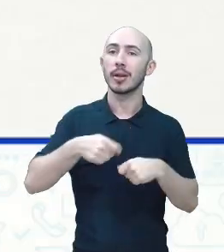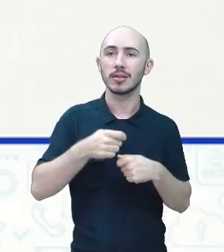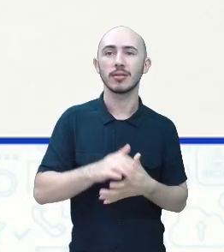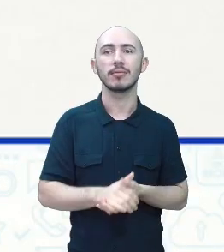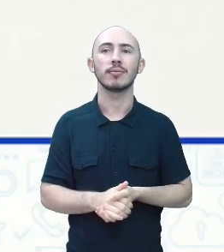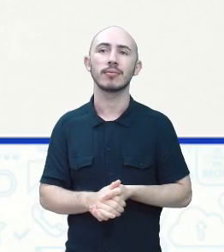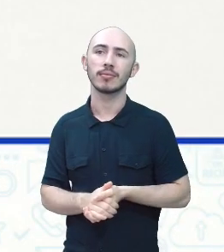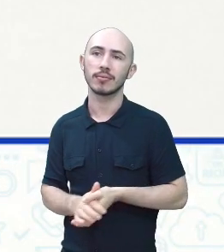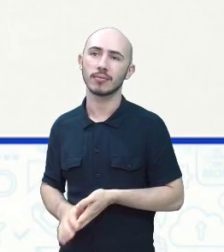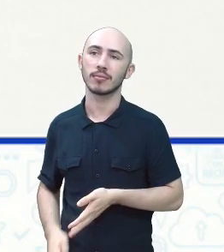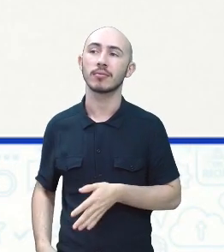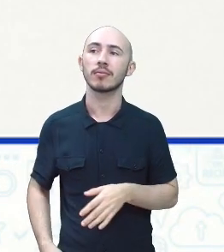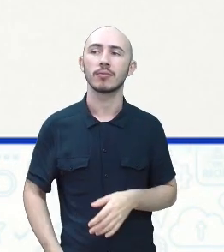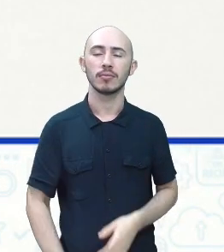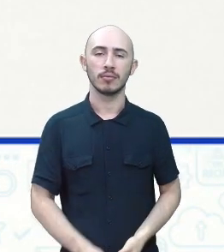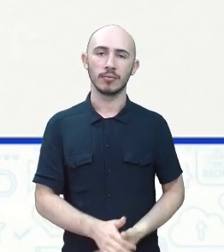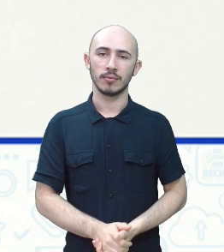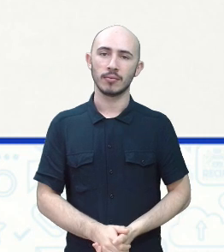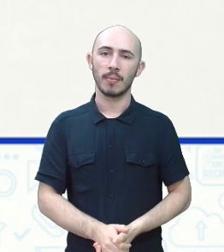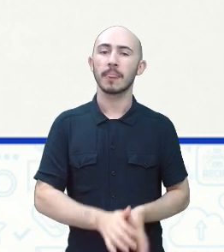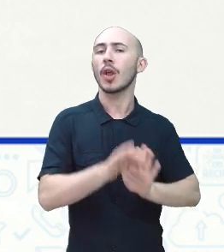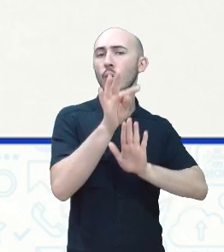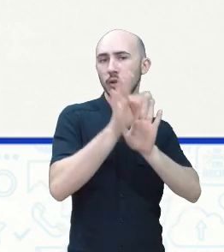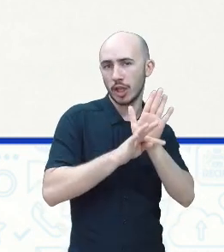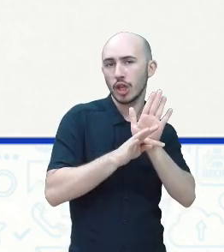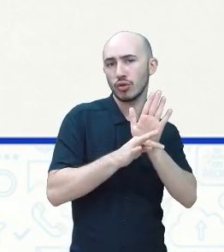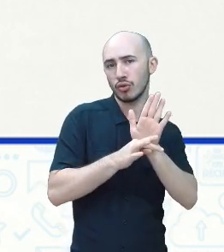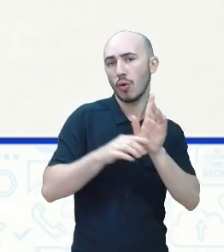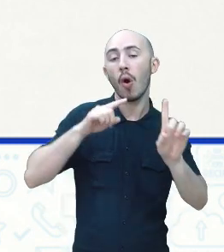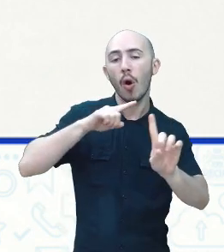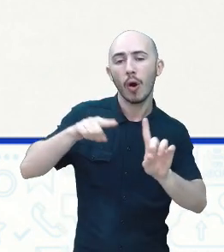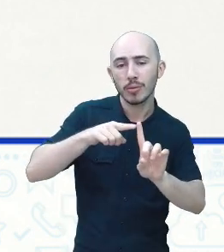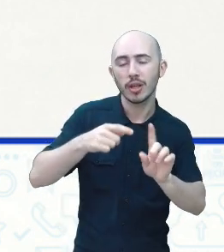Primeiro, ele precisa ser um texto utilitário,